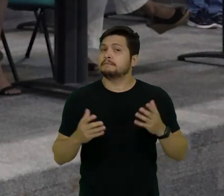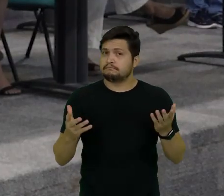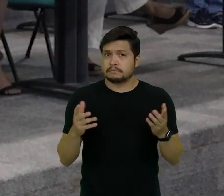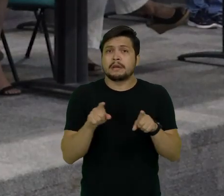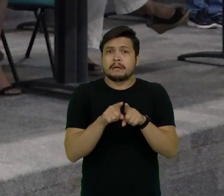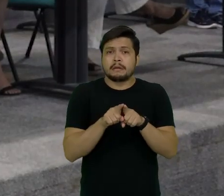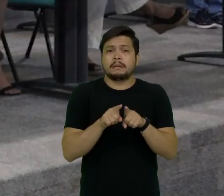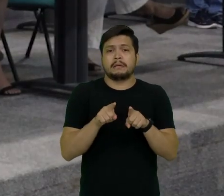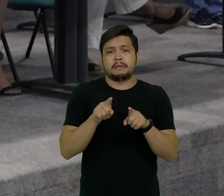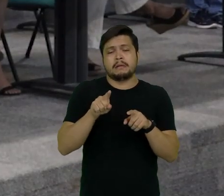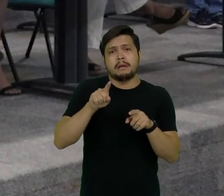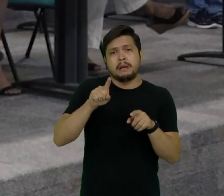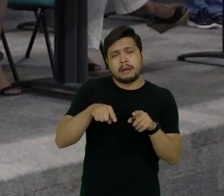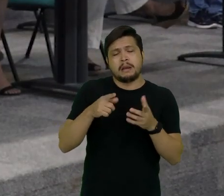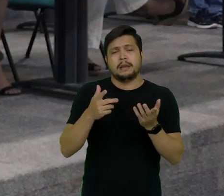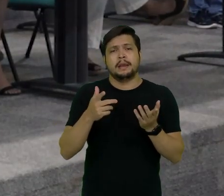Seria interessante também,